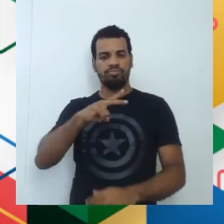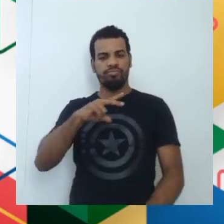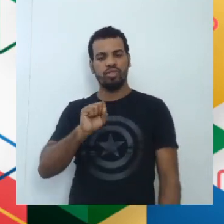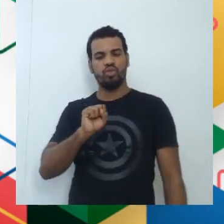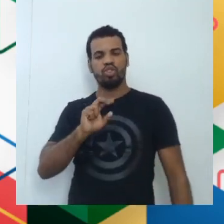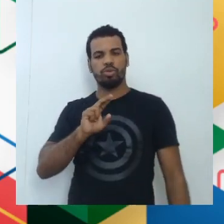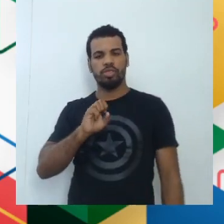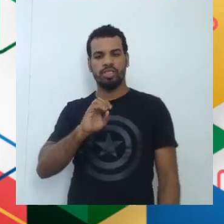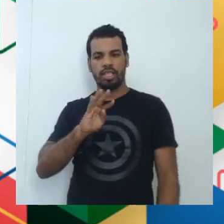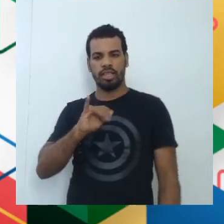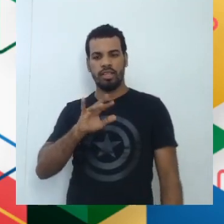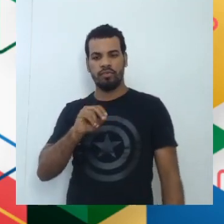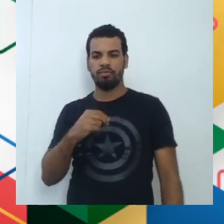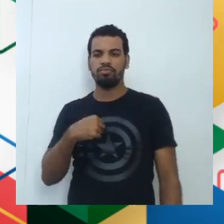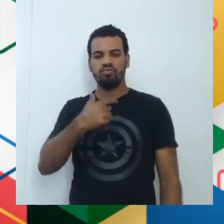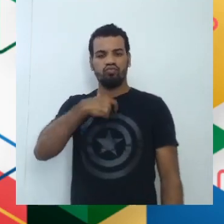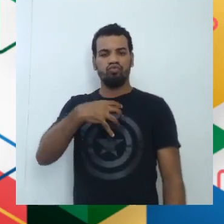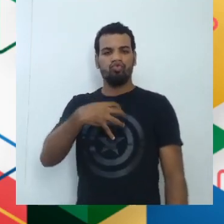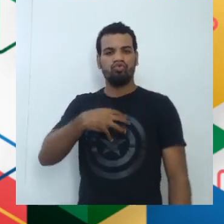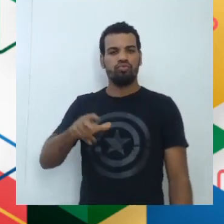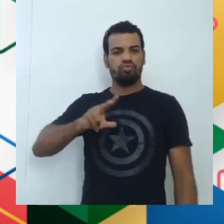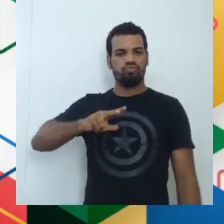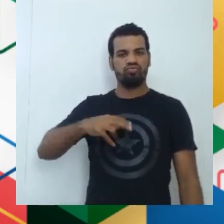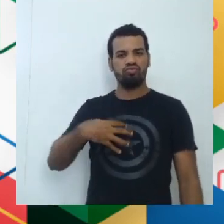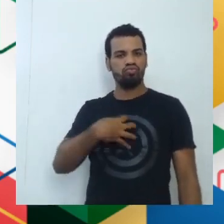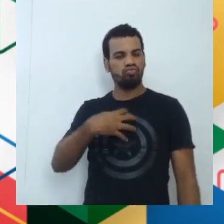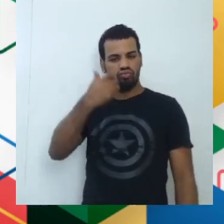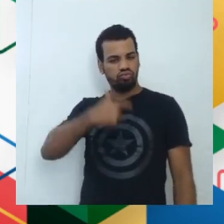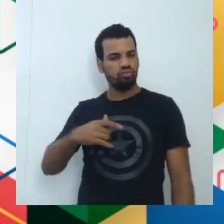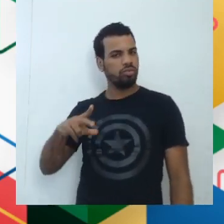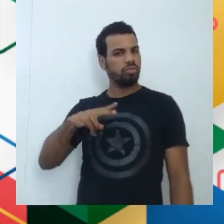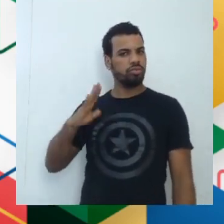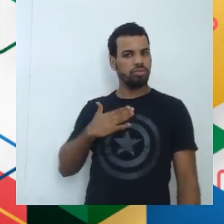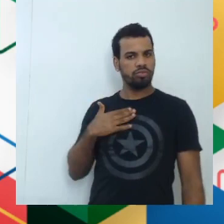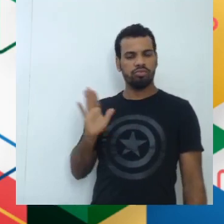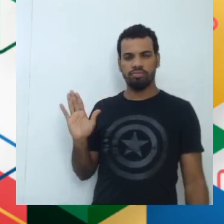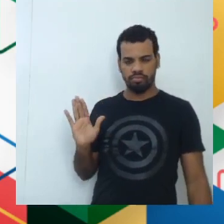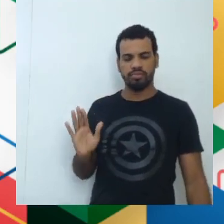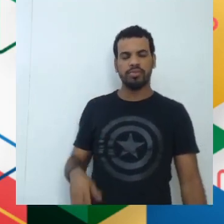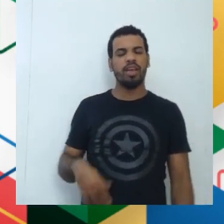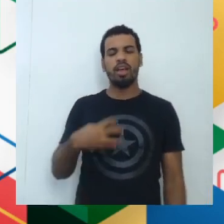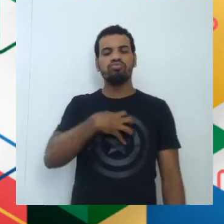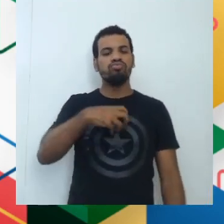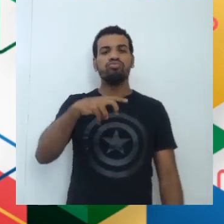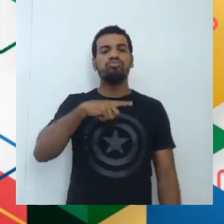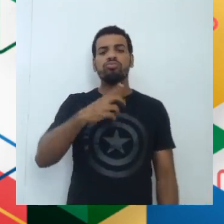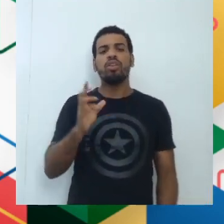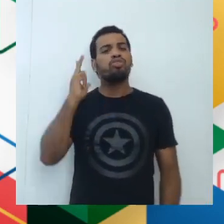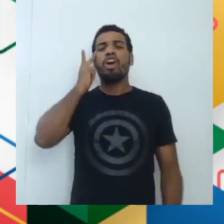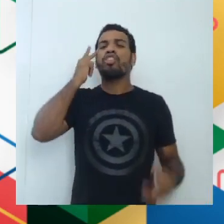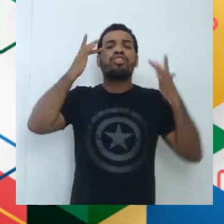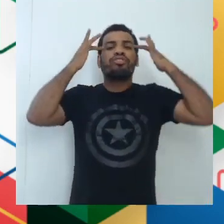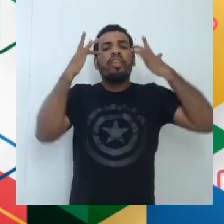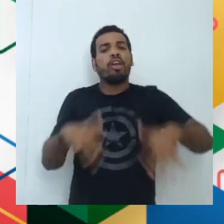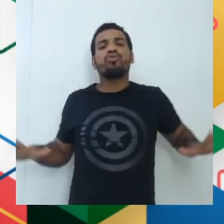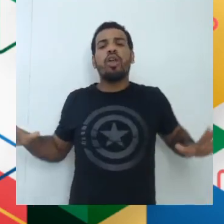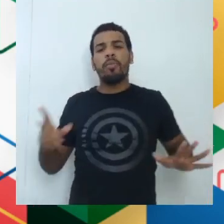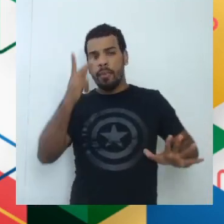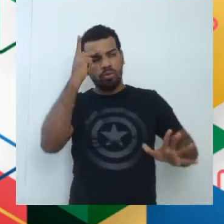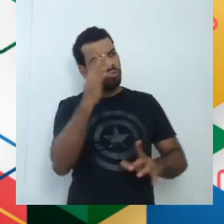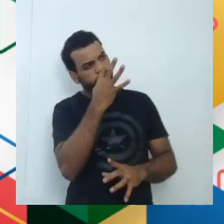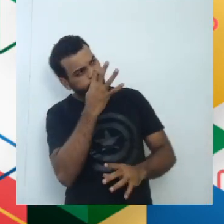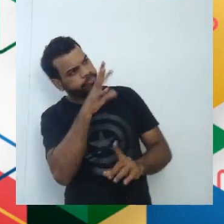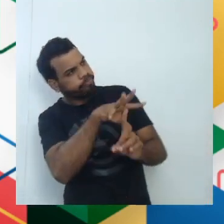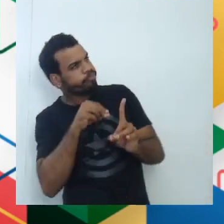ação social. É uma ação espontânea que influencia as outras pessoas. 2. O objeto de estudo da sociologia